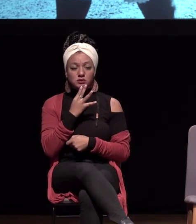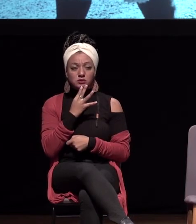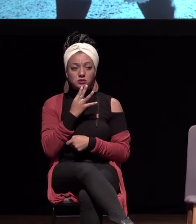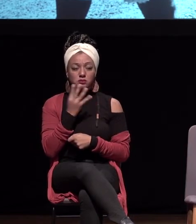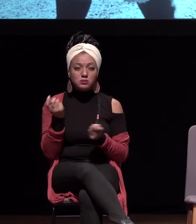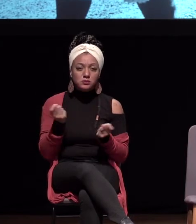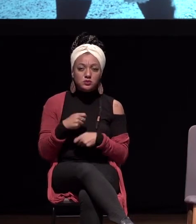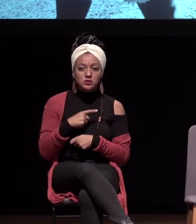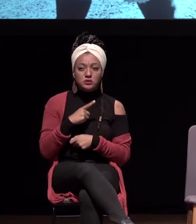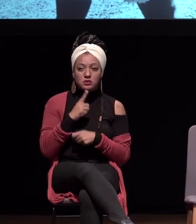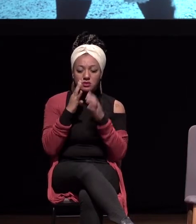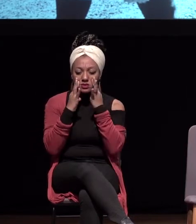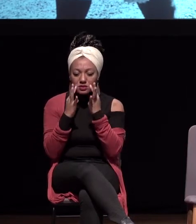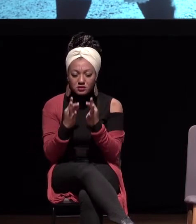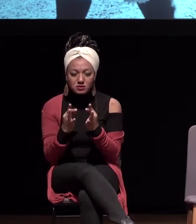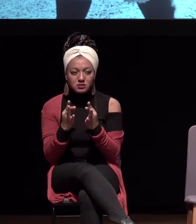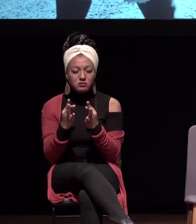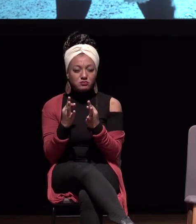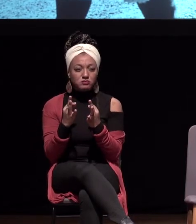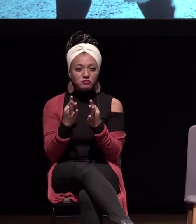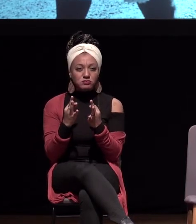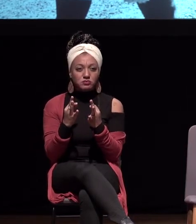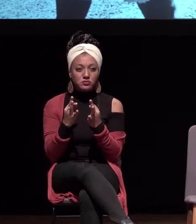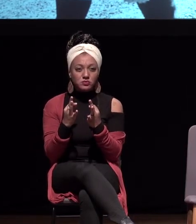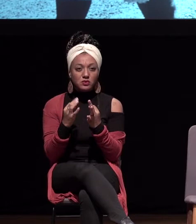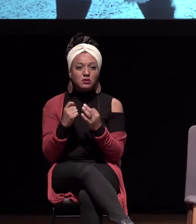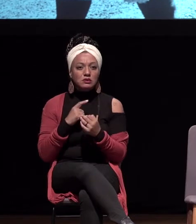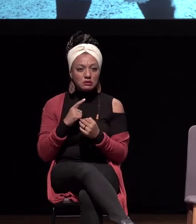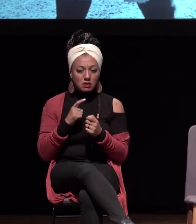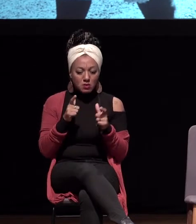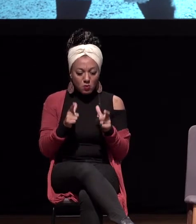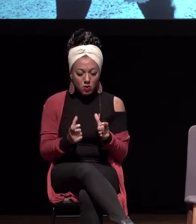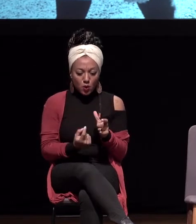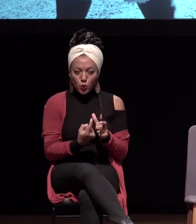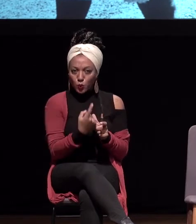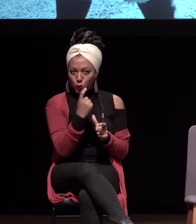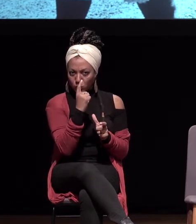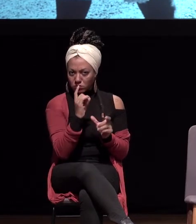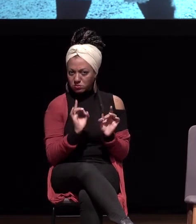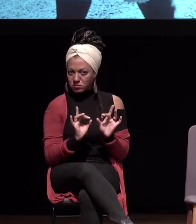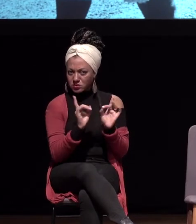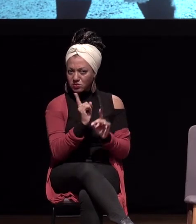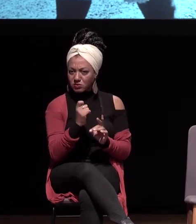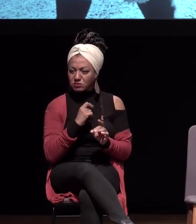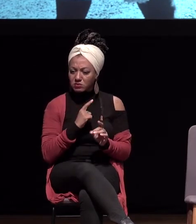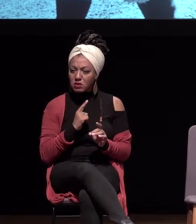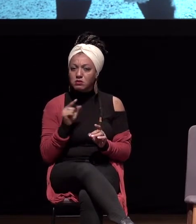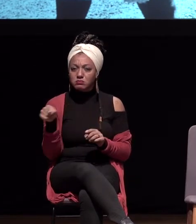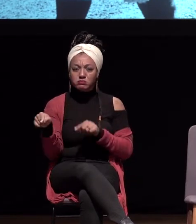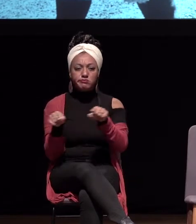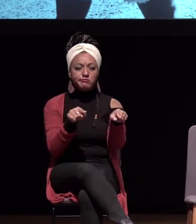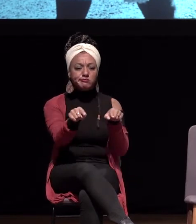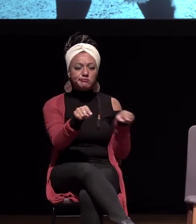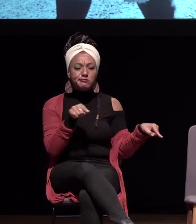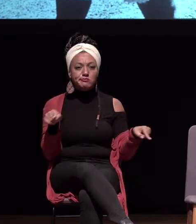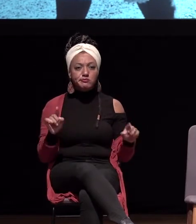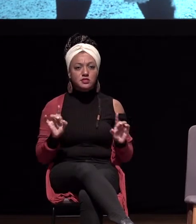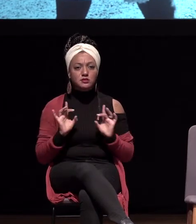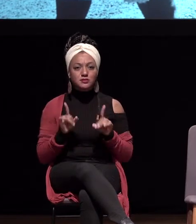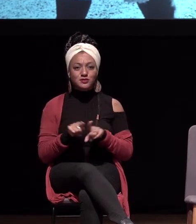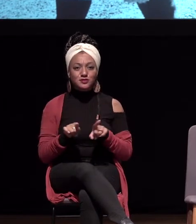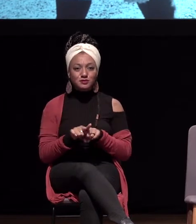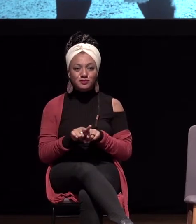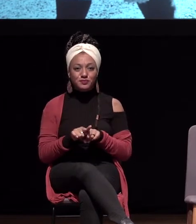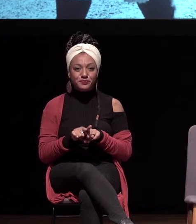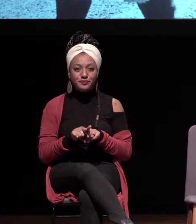com um olhar atento e caridoso para outros espaços, mas que a gente consiga colocar os nossos companheiros